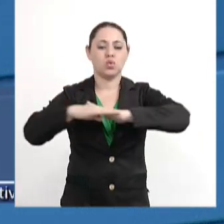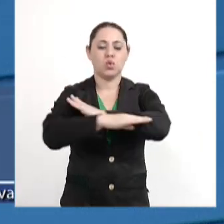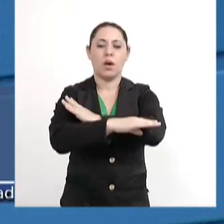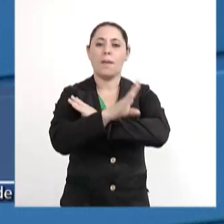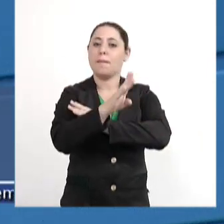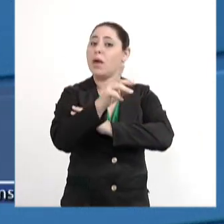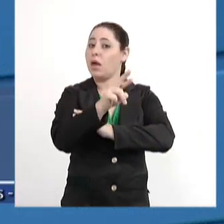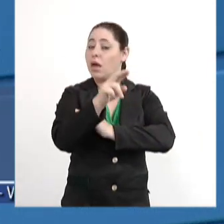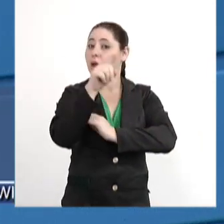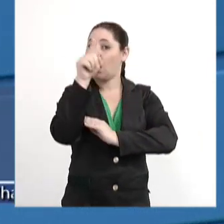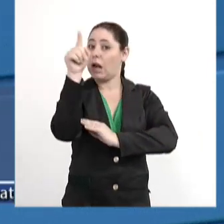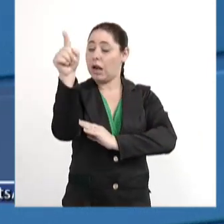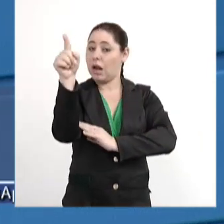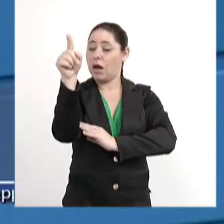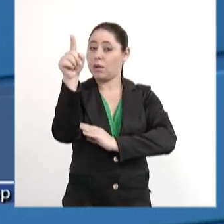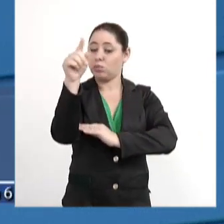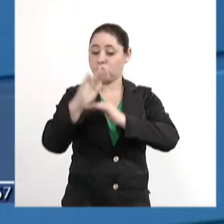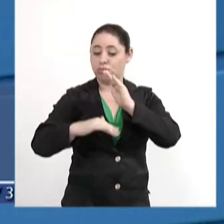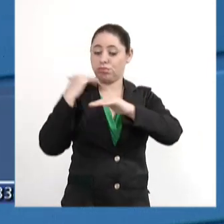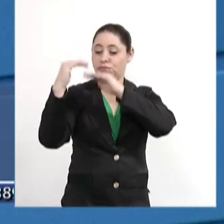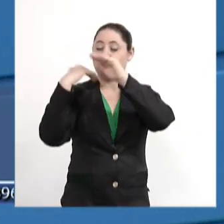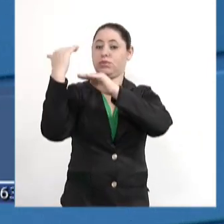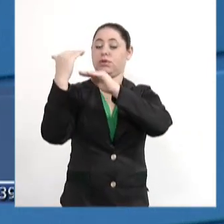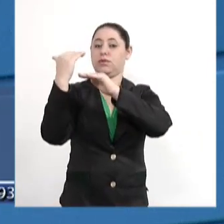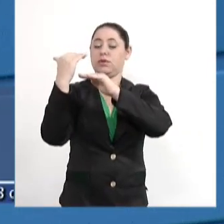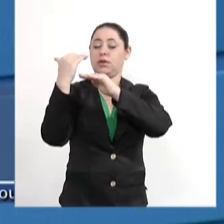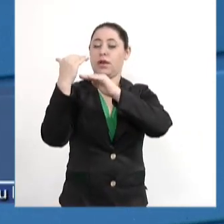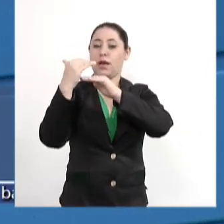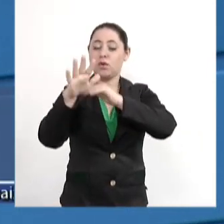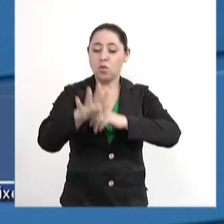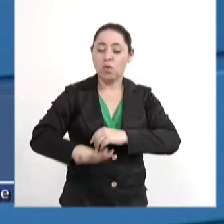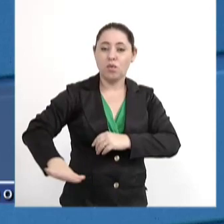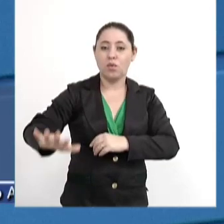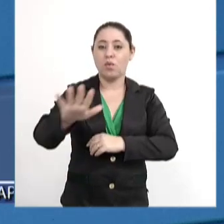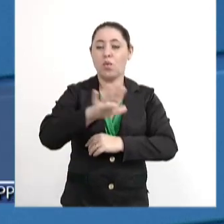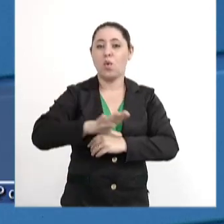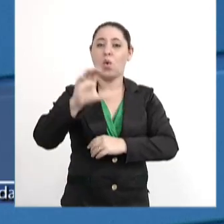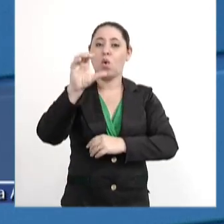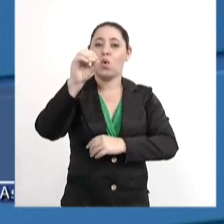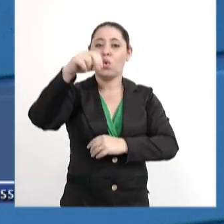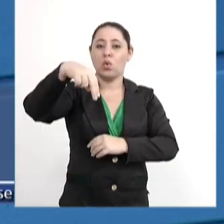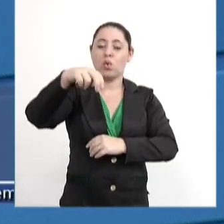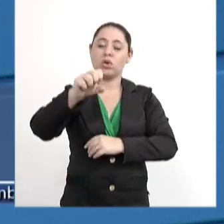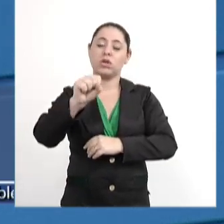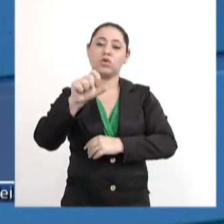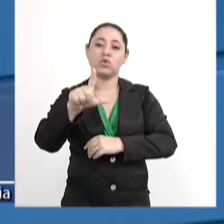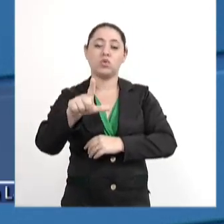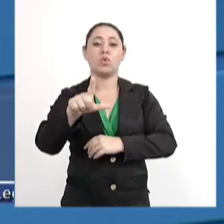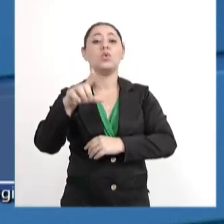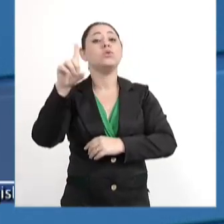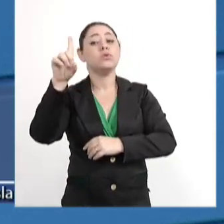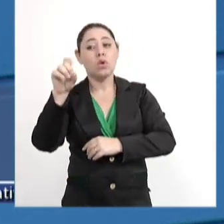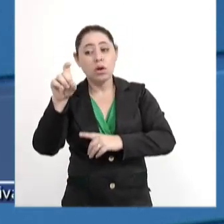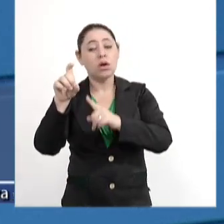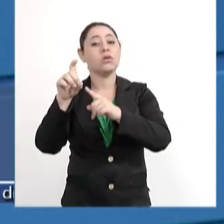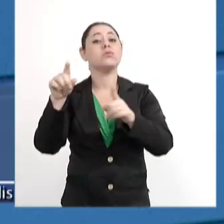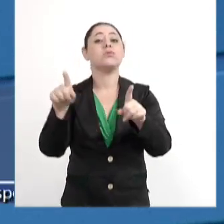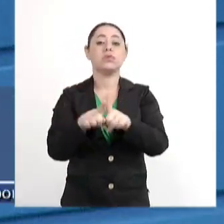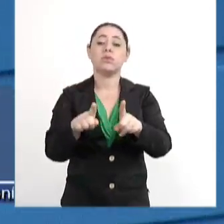rodovia para o desenvolvimento do Vale do Iviema, do Cone Sul, da Grande Dourados,